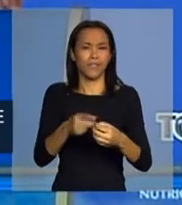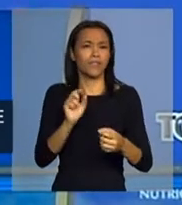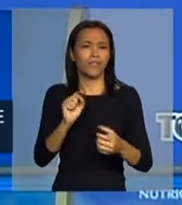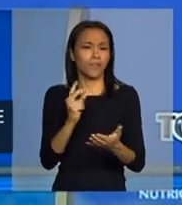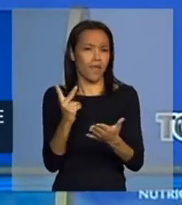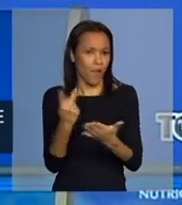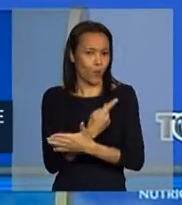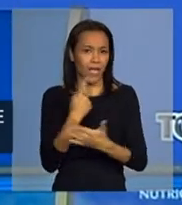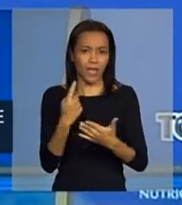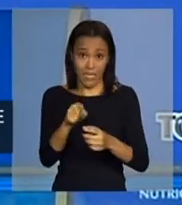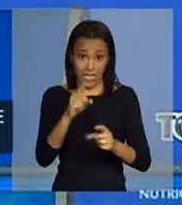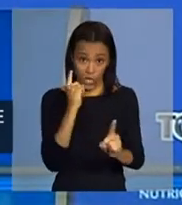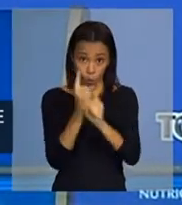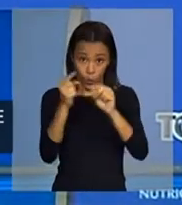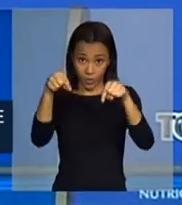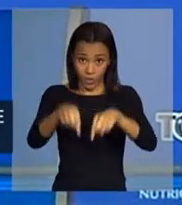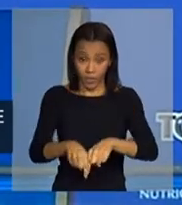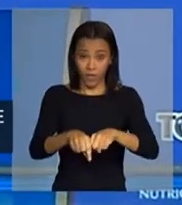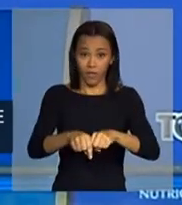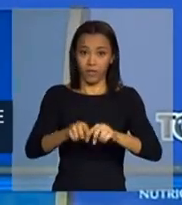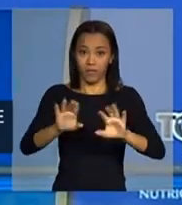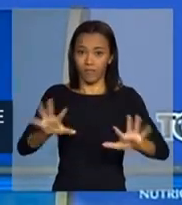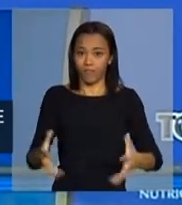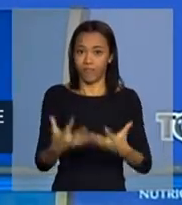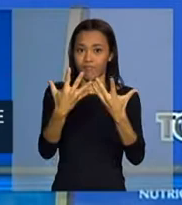a Expo Zebu, ele